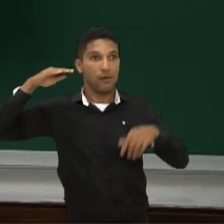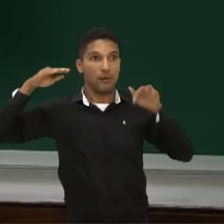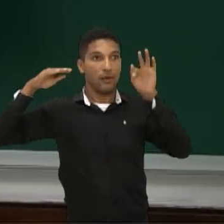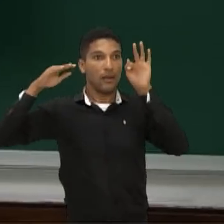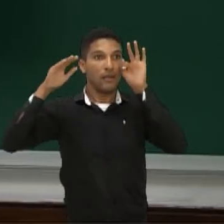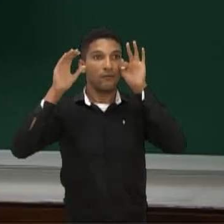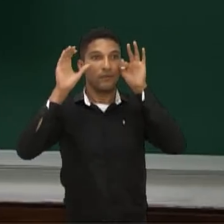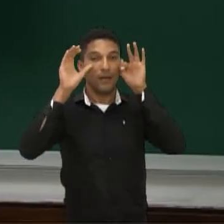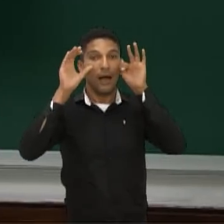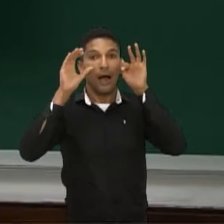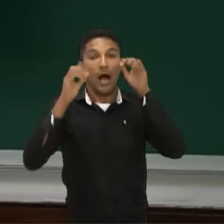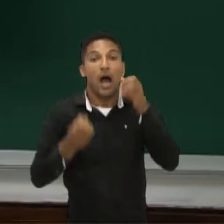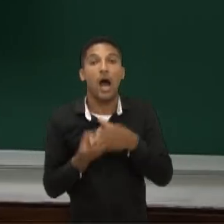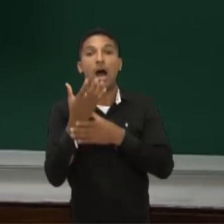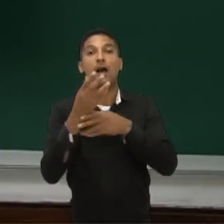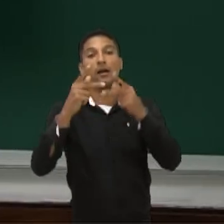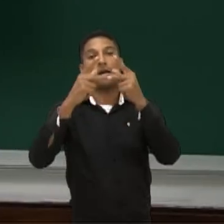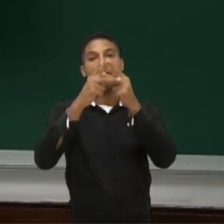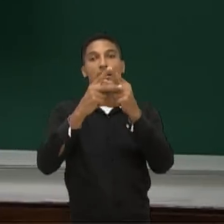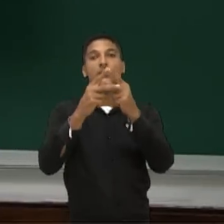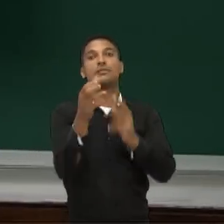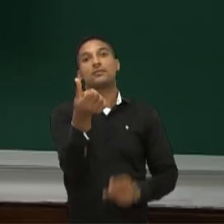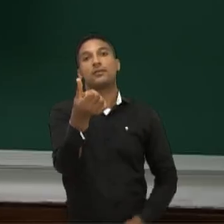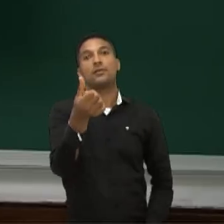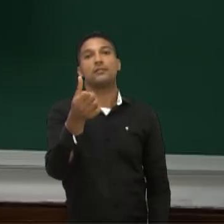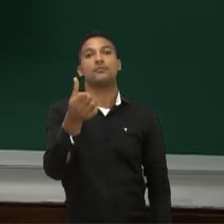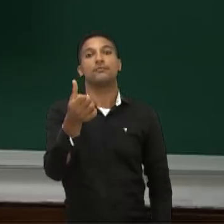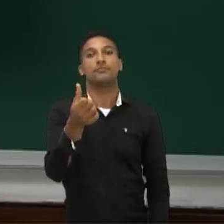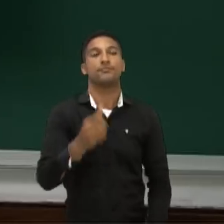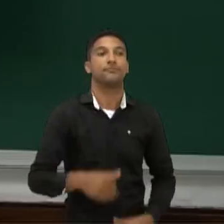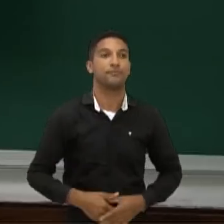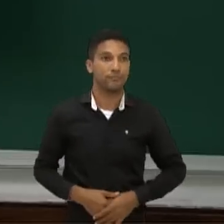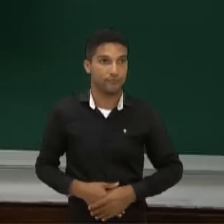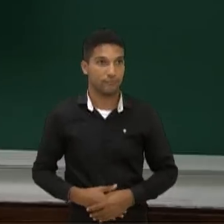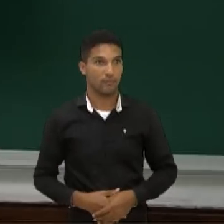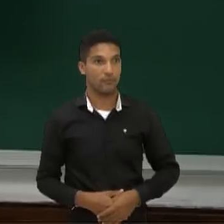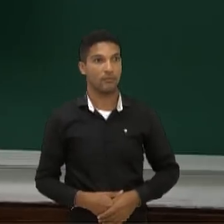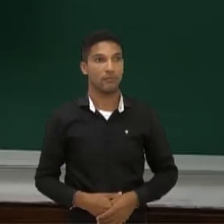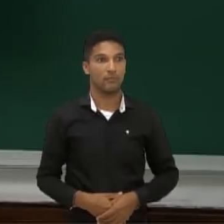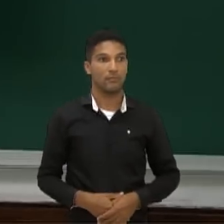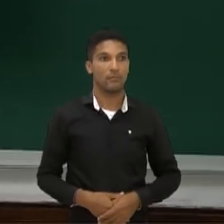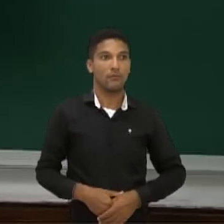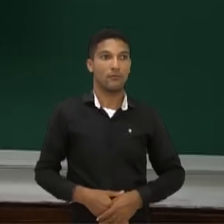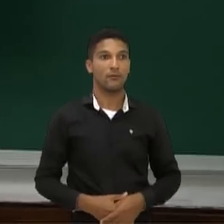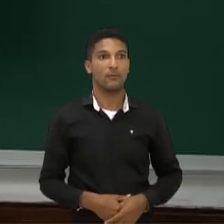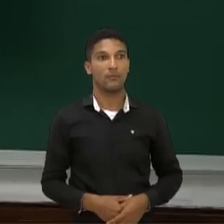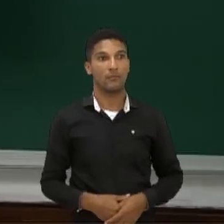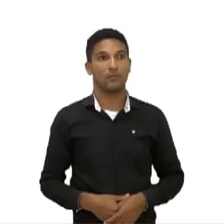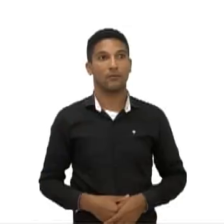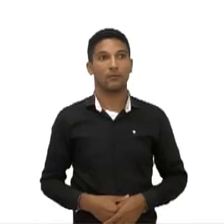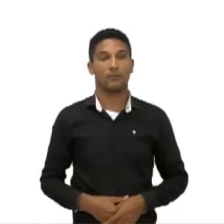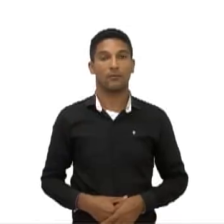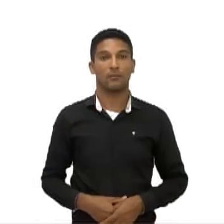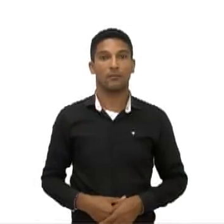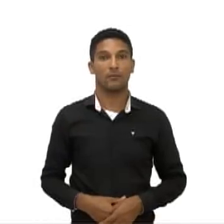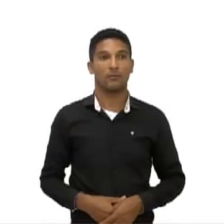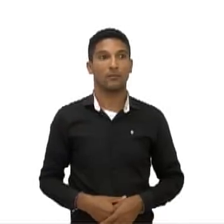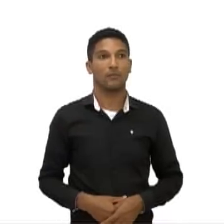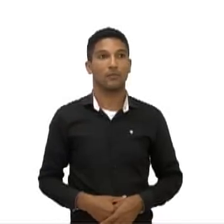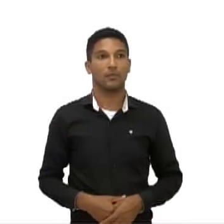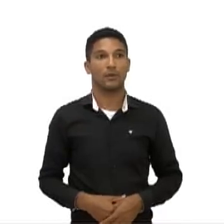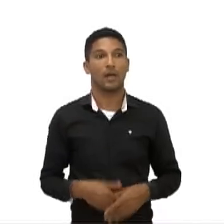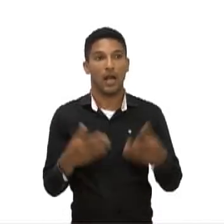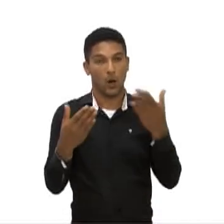outro polígono, pessoal? Vamos lá. Então, eu vou deixar uma aí para vocês, que é o seguinte: como podemos